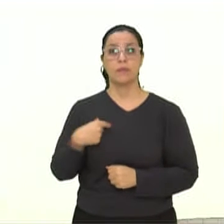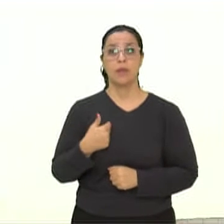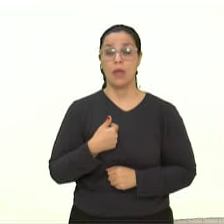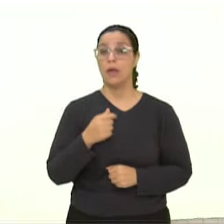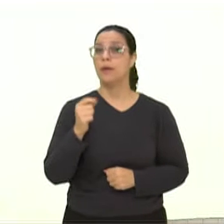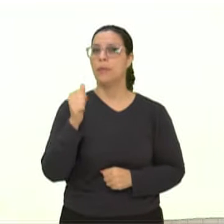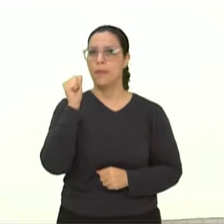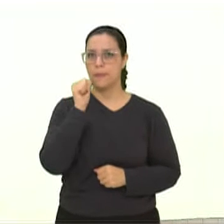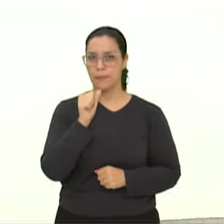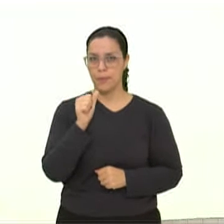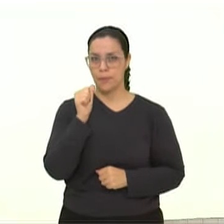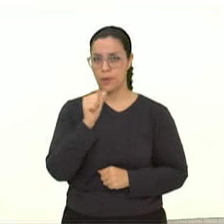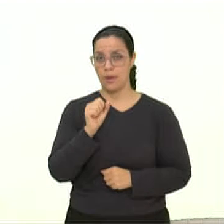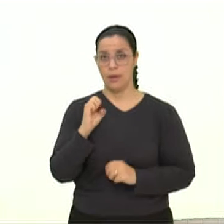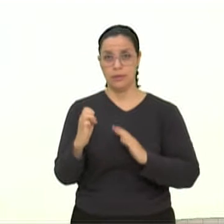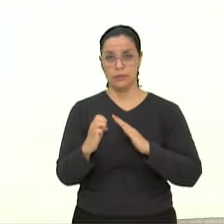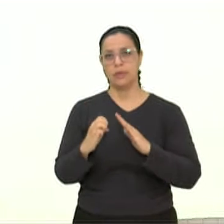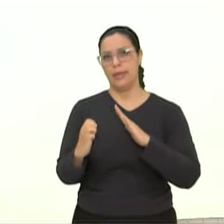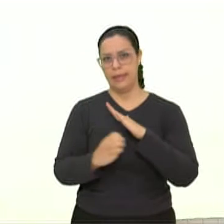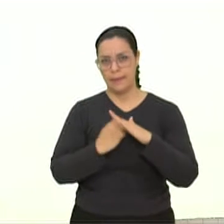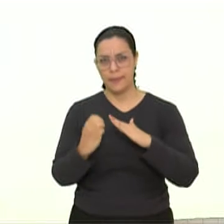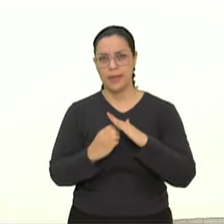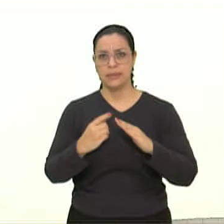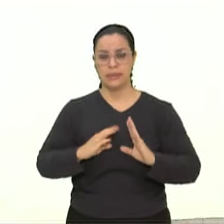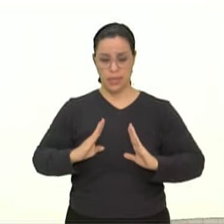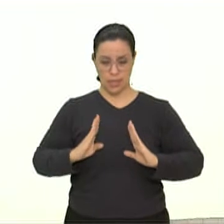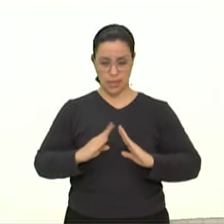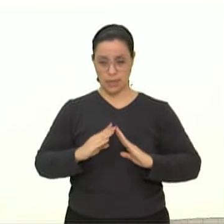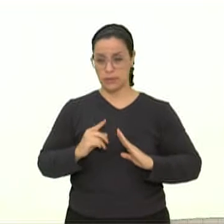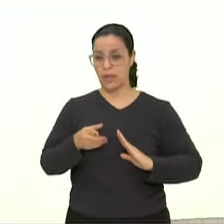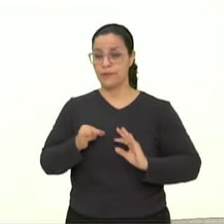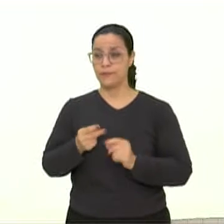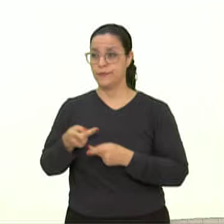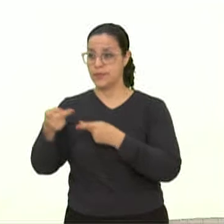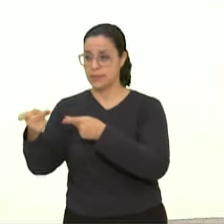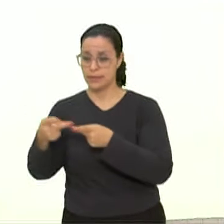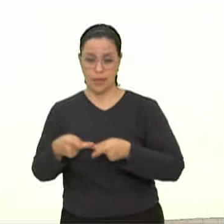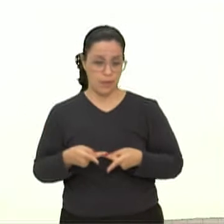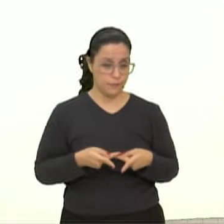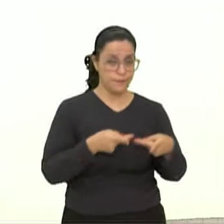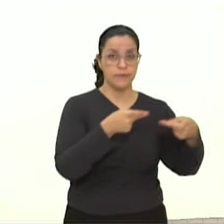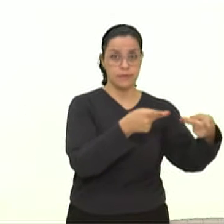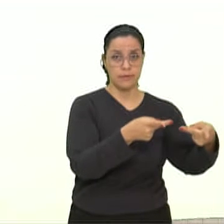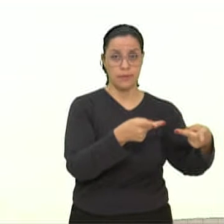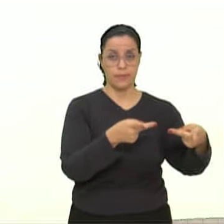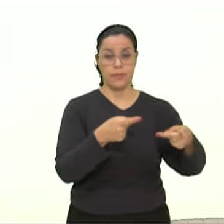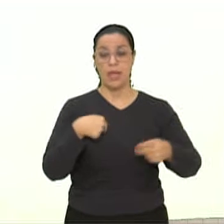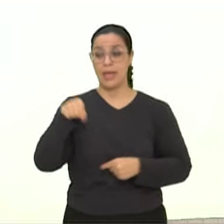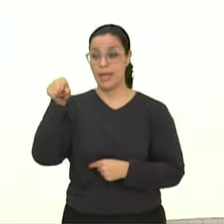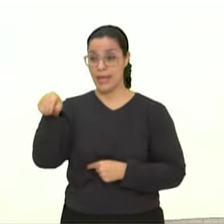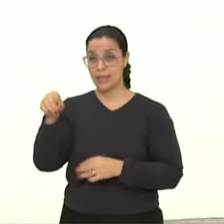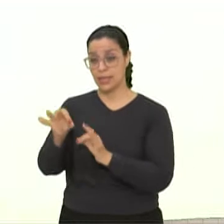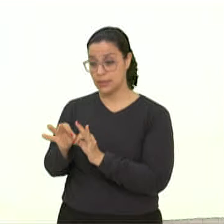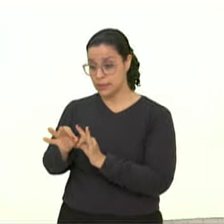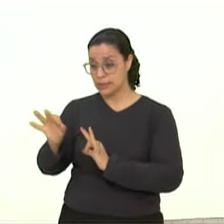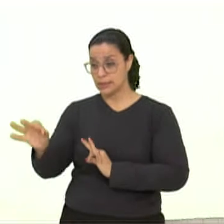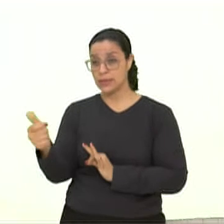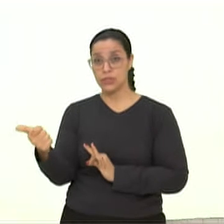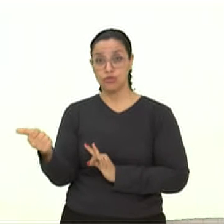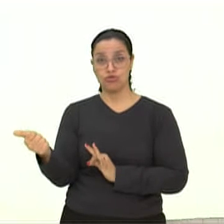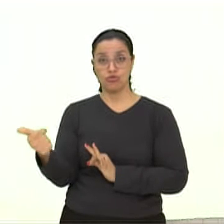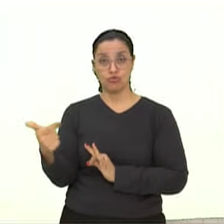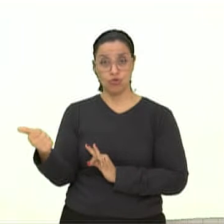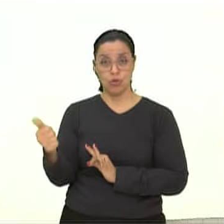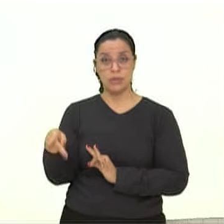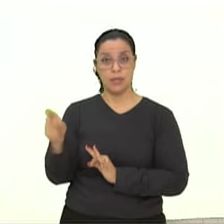dizendo lá o seguinte, uma empresária precisa visitar 2 clientes, né? O escritório do cliente A fica a 12